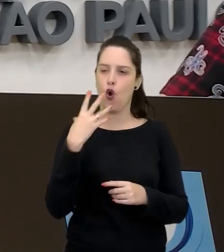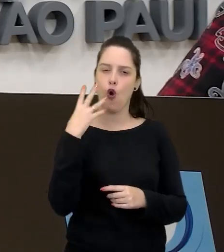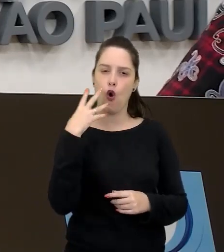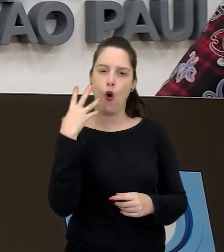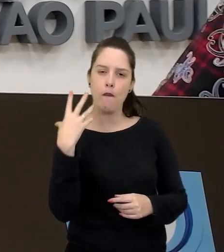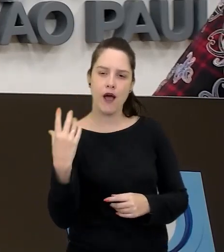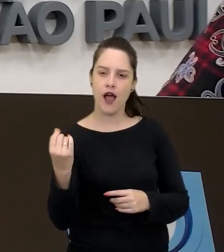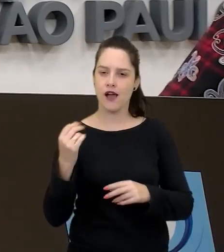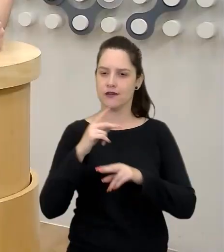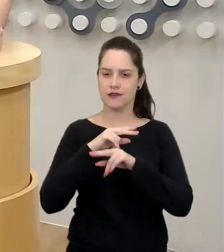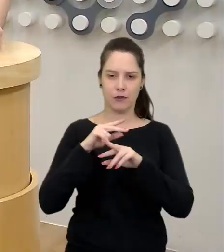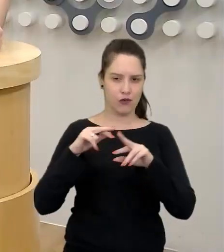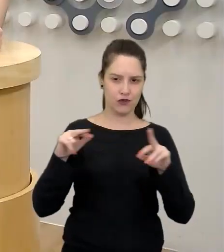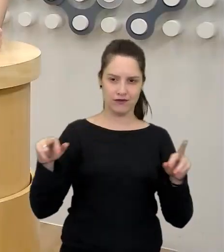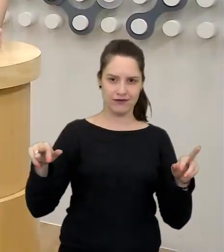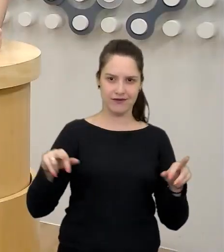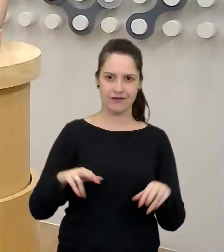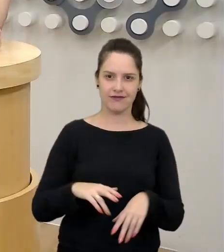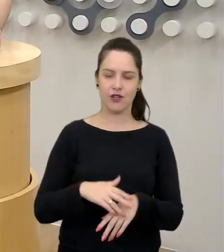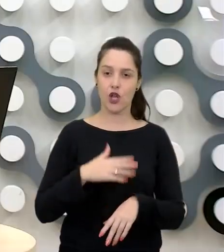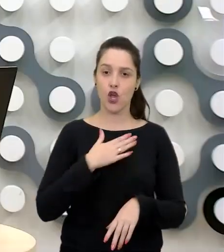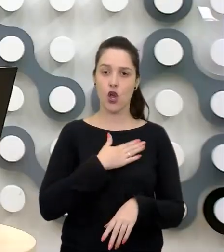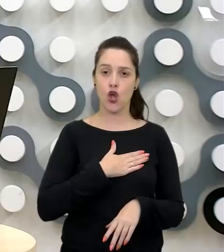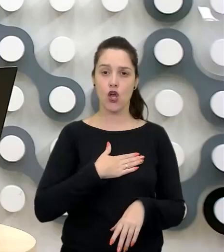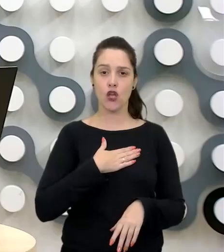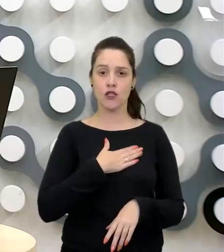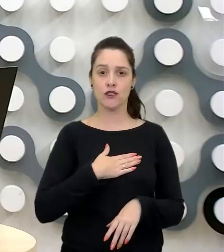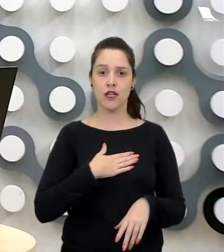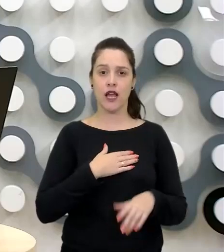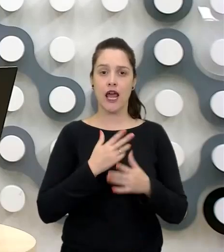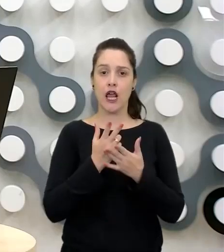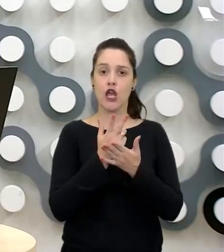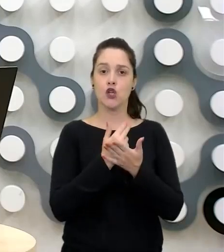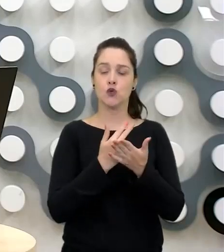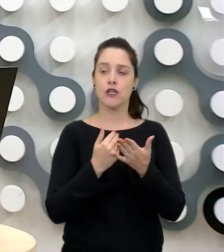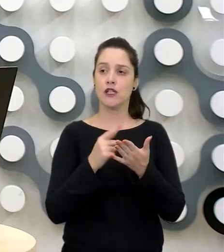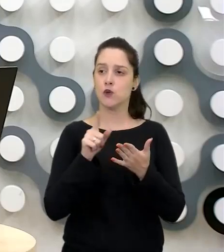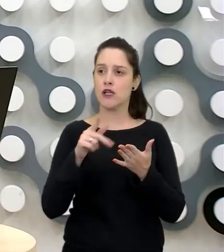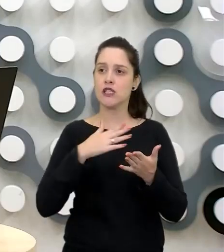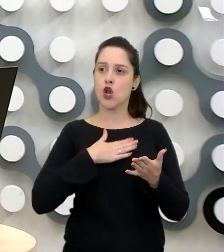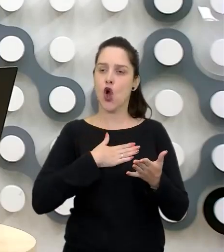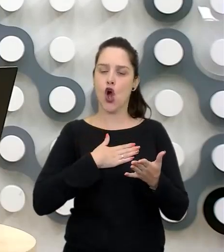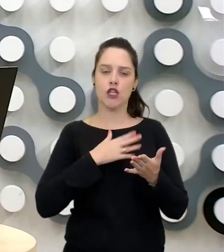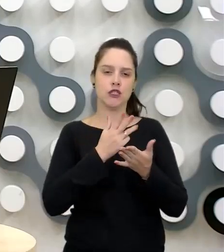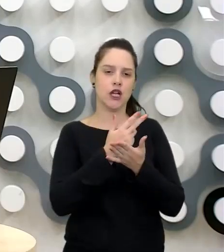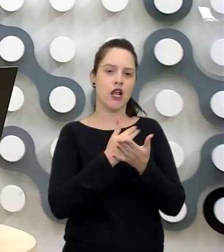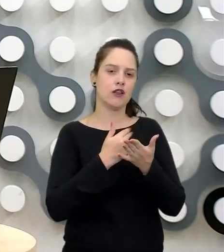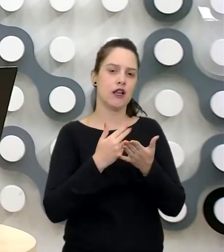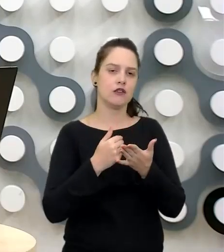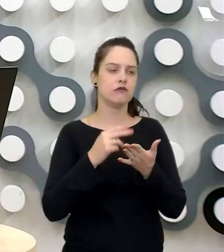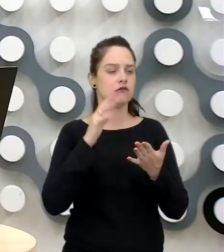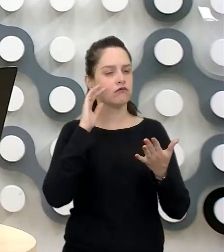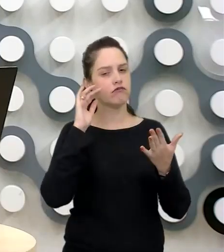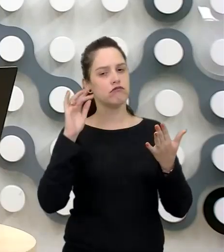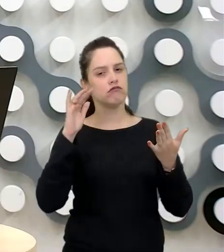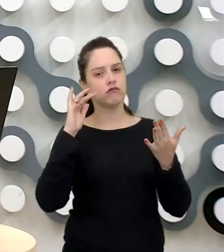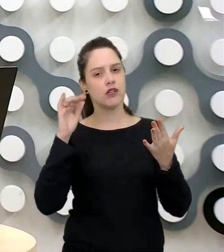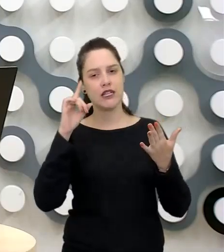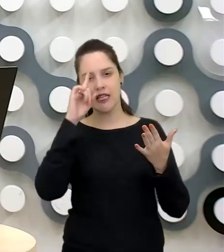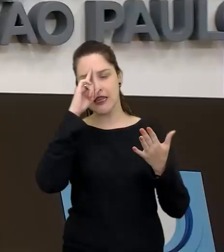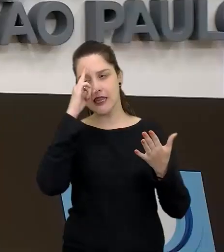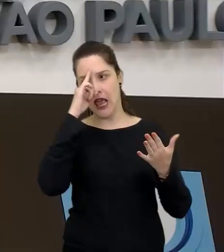de coisa. Eu gosto muito das ilustrações também, que ele tem aqueles quadros clássicos, né? Então tem um quadro muito bonito da Medeia